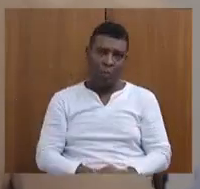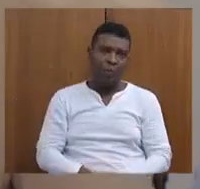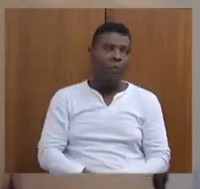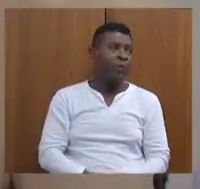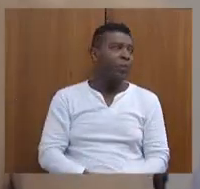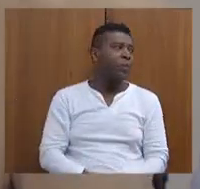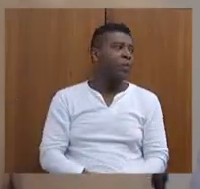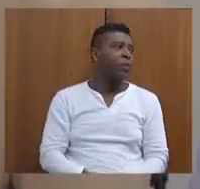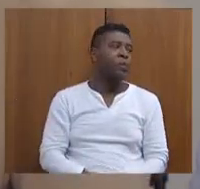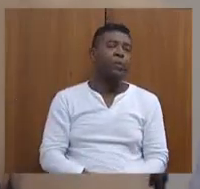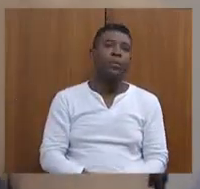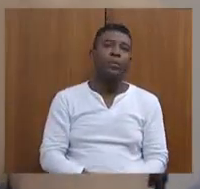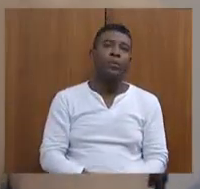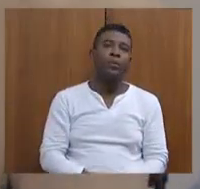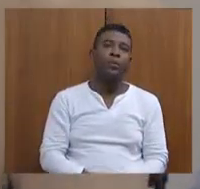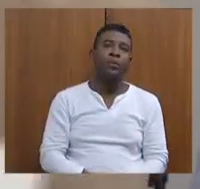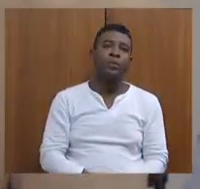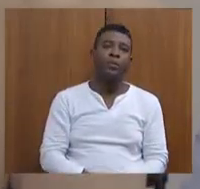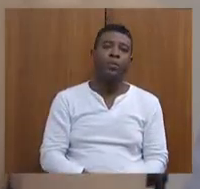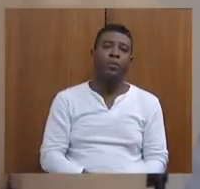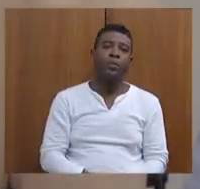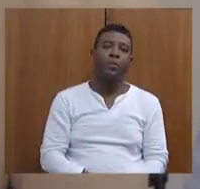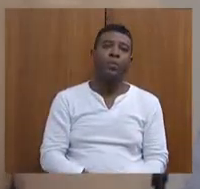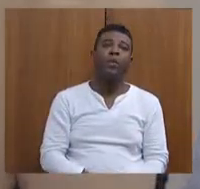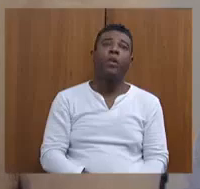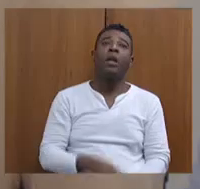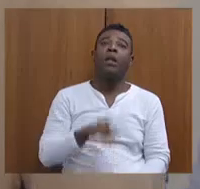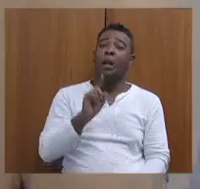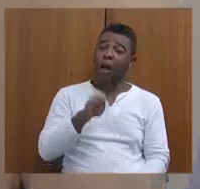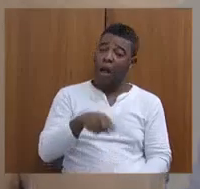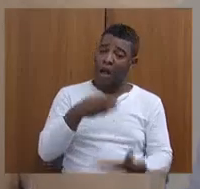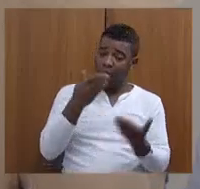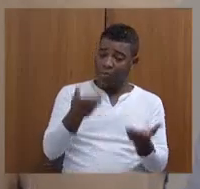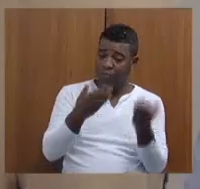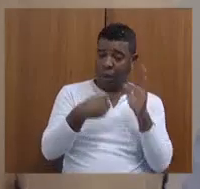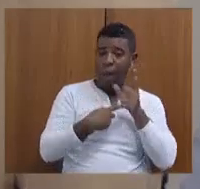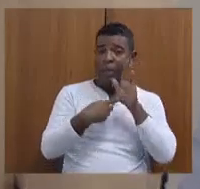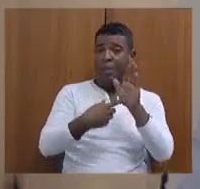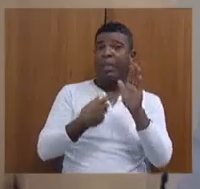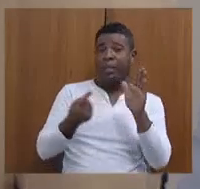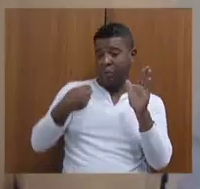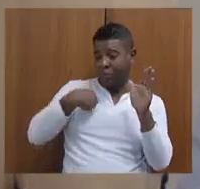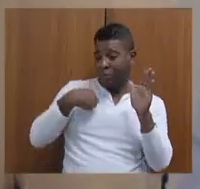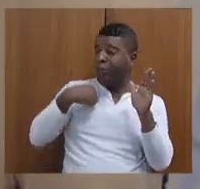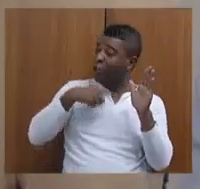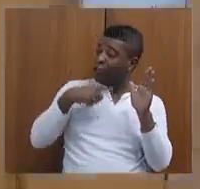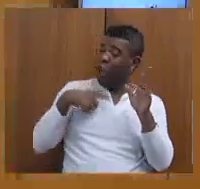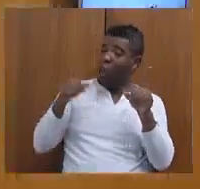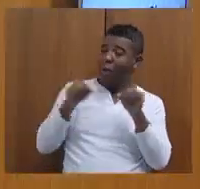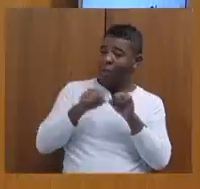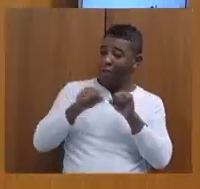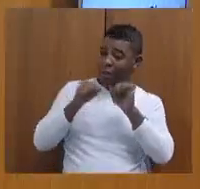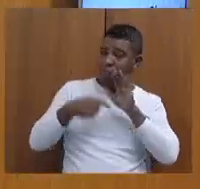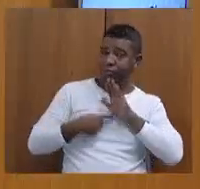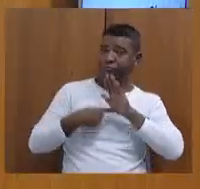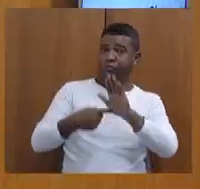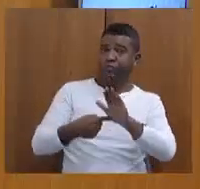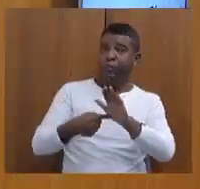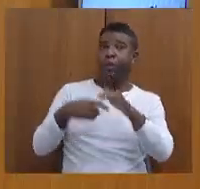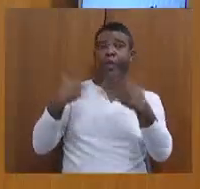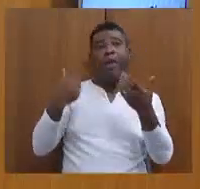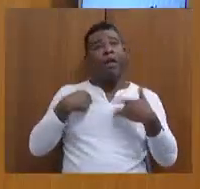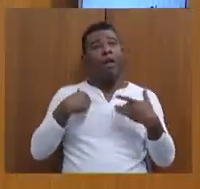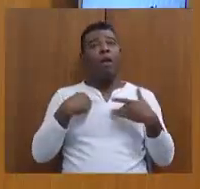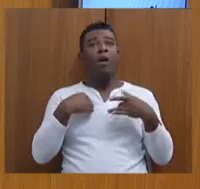gente essa é a prisão apresentação que eu tinha para fazer eu agradeço Presidente oportunidade e fico